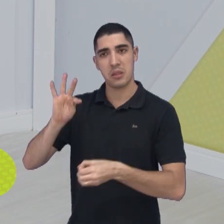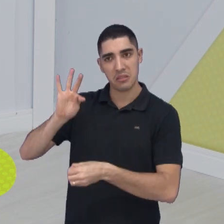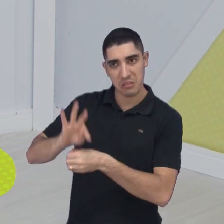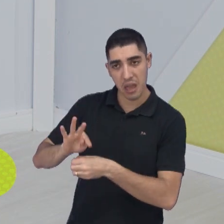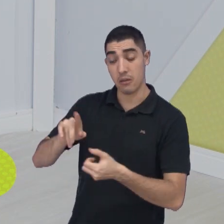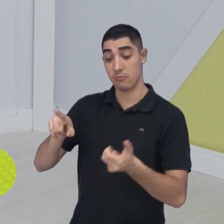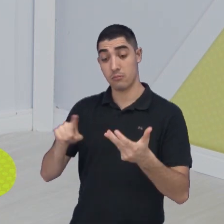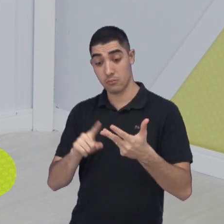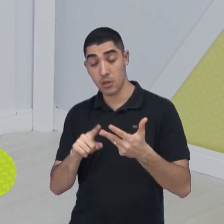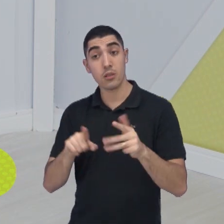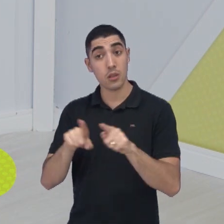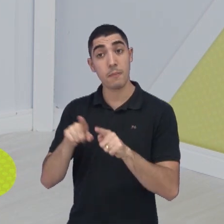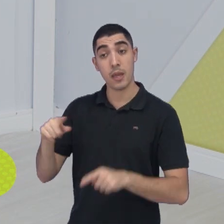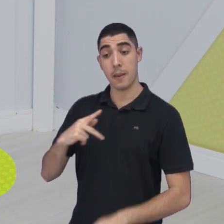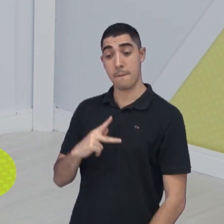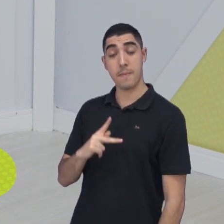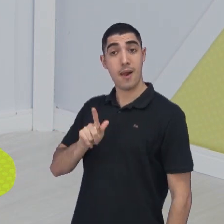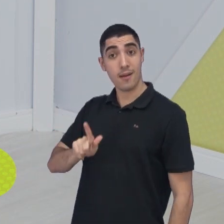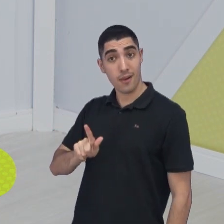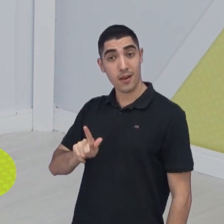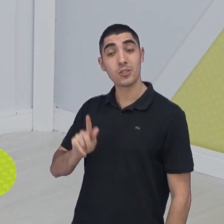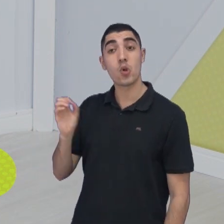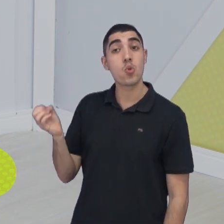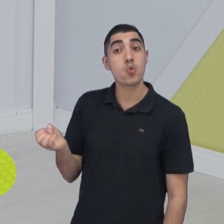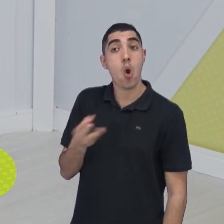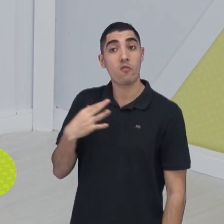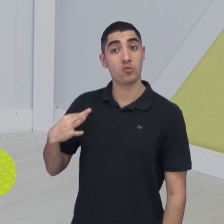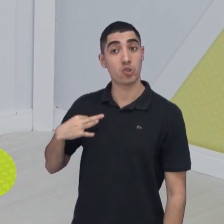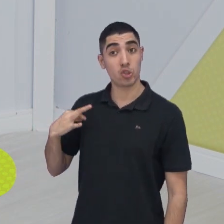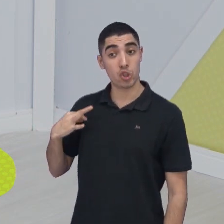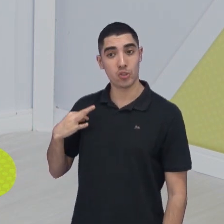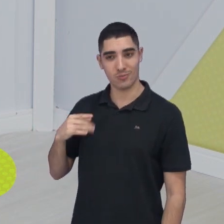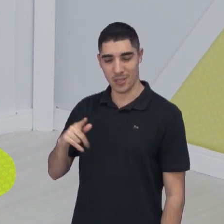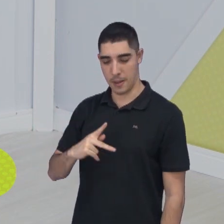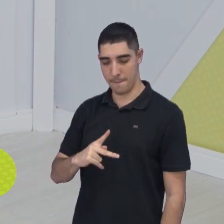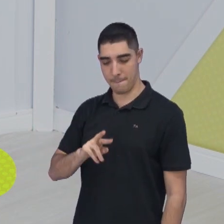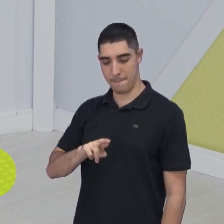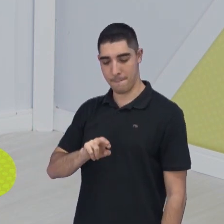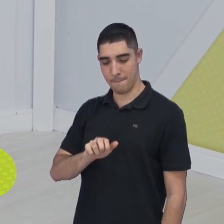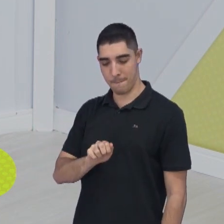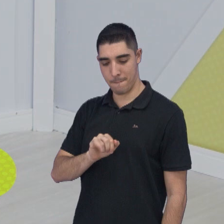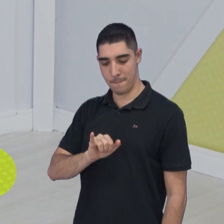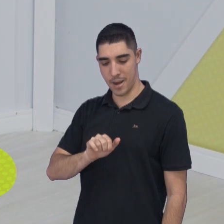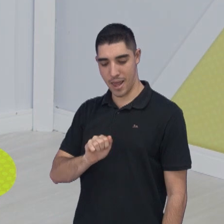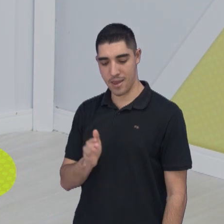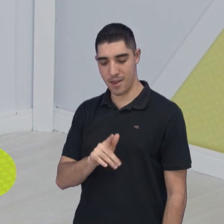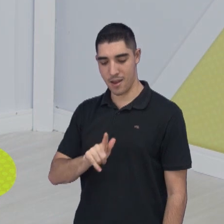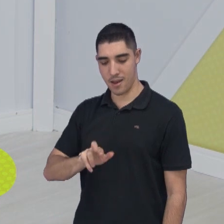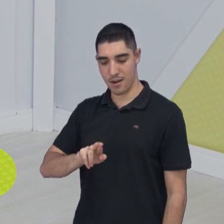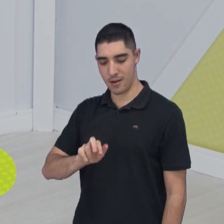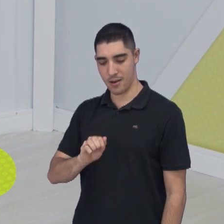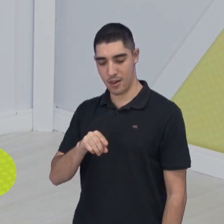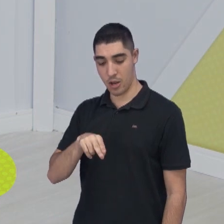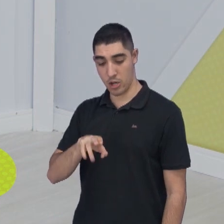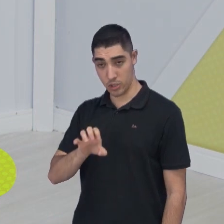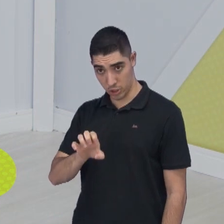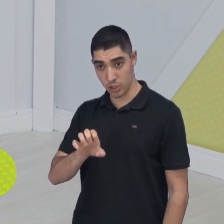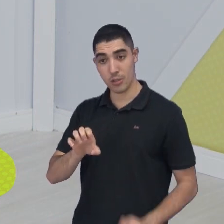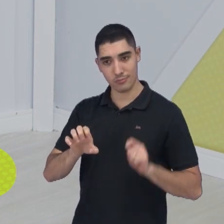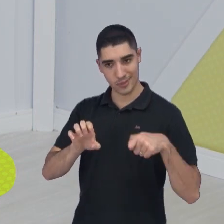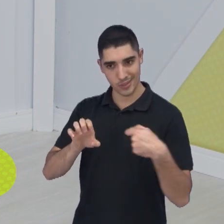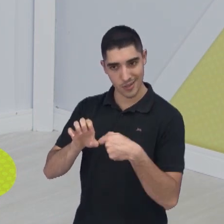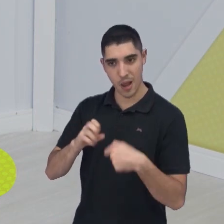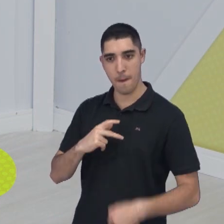novidade, porque o Praia Grande é um estreante dentro do Campeonato Paulista. O Praia Grande que tem, inclusive, o Rodrigão.